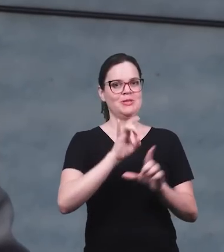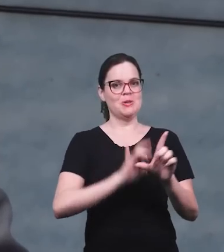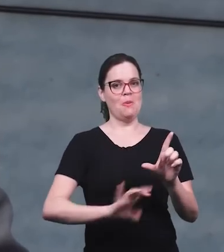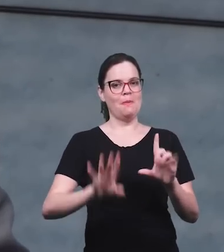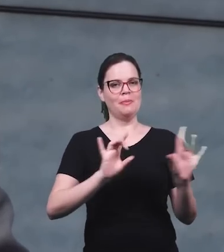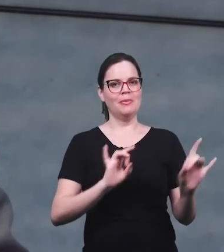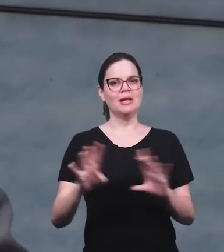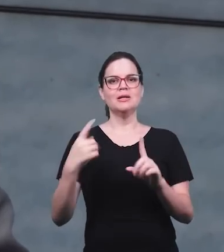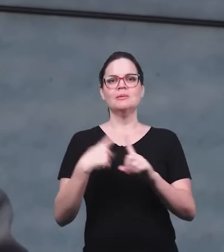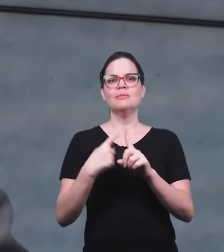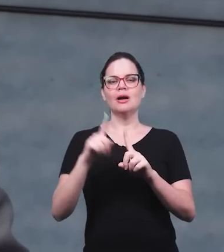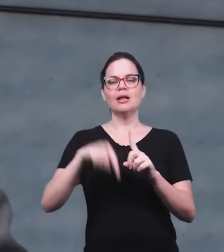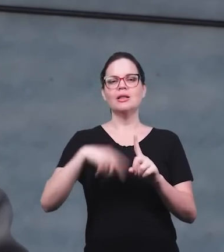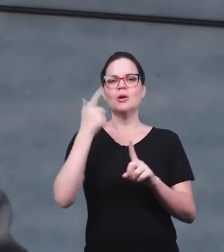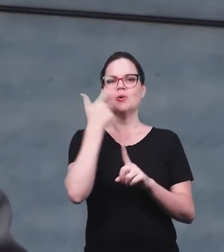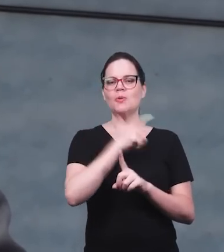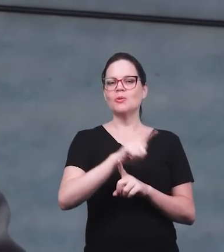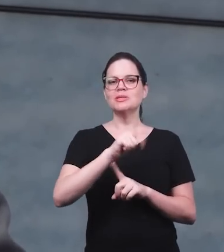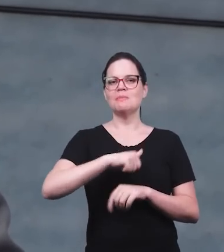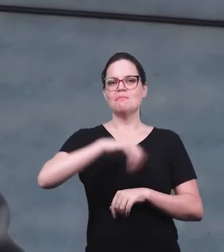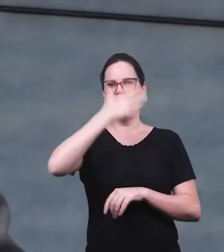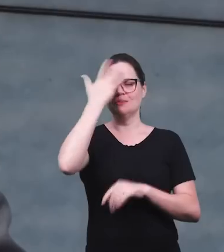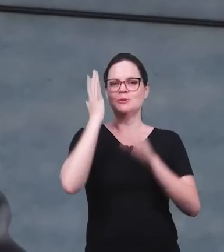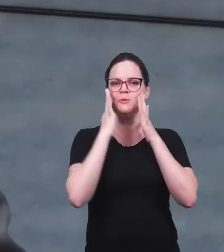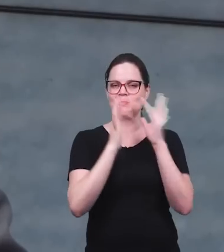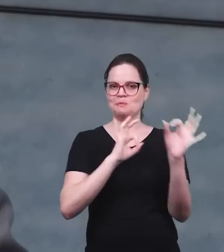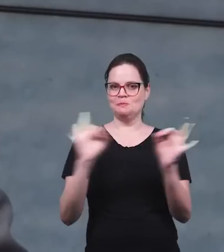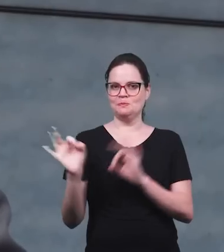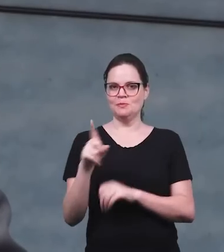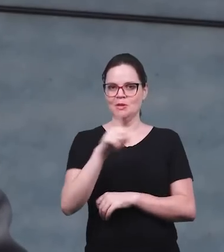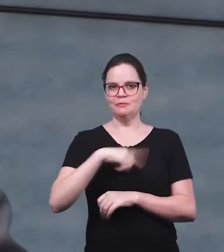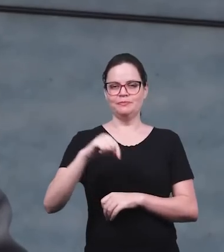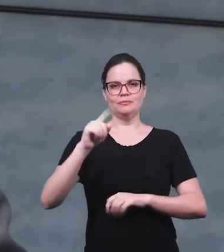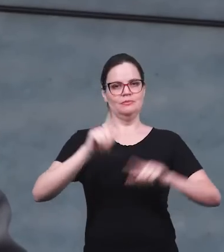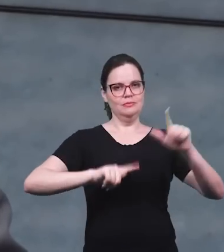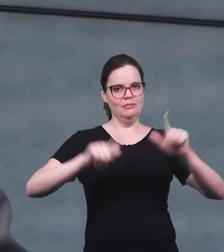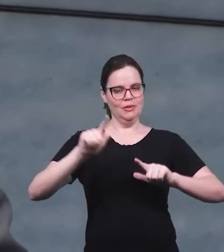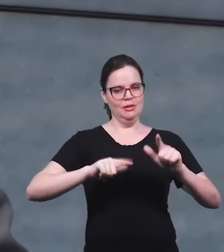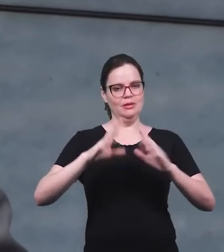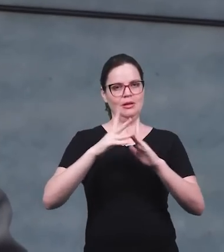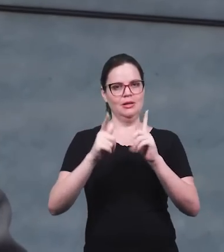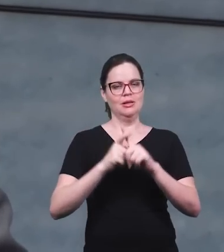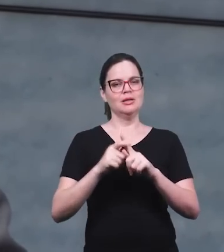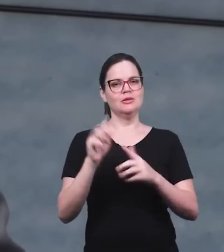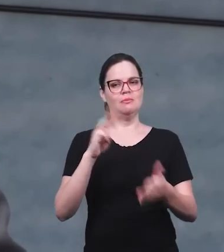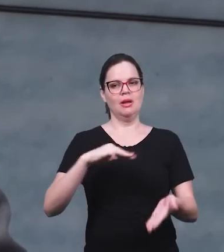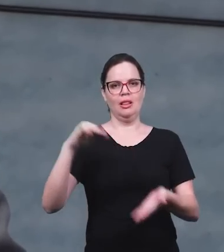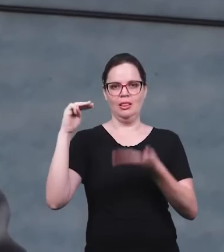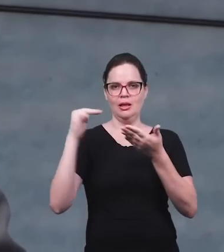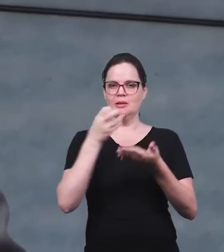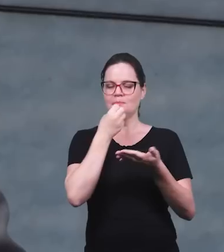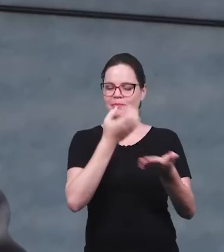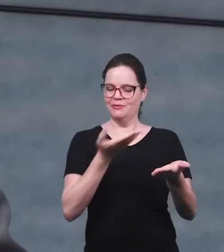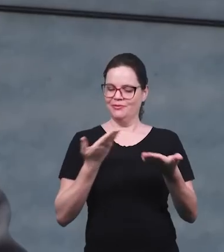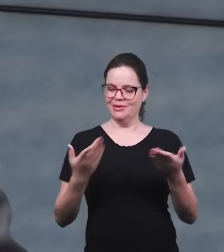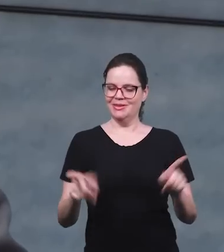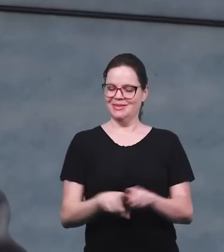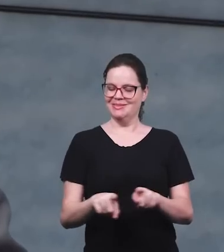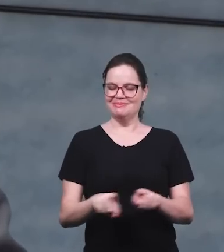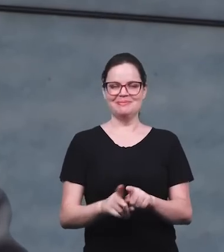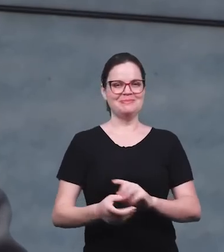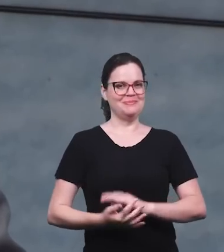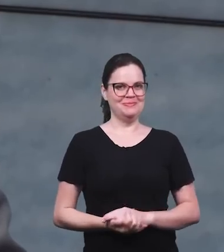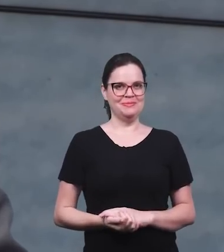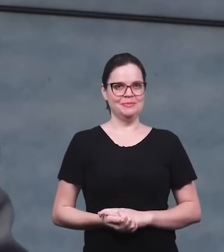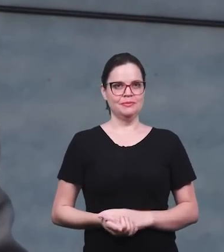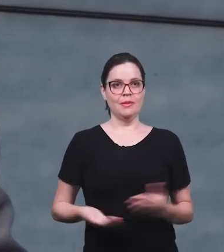tenha mais alcance, mais relevância dentro do YouTube. Para você que nos assiste nos outros canais de transmissão da Igreja Cristã Maranata, seja bem-vindo